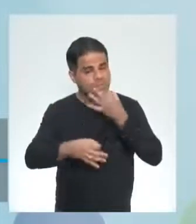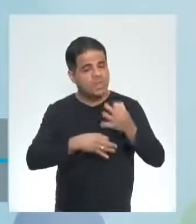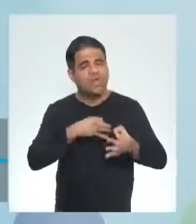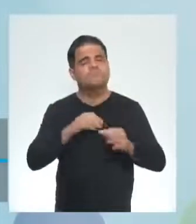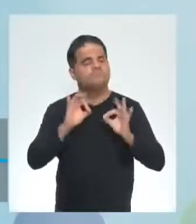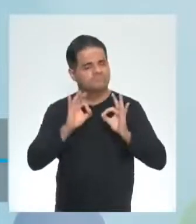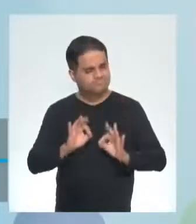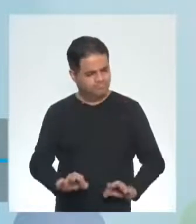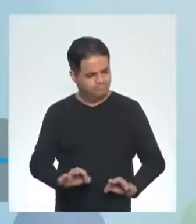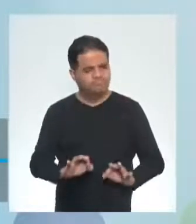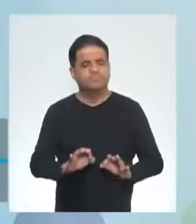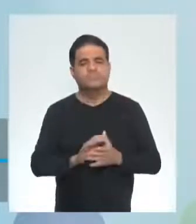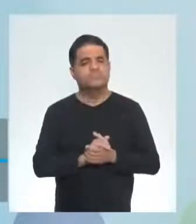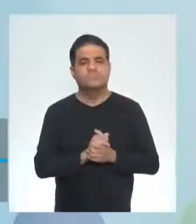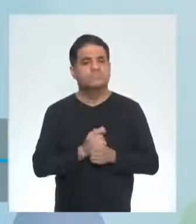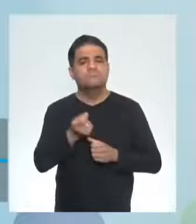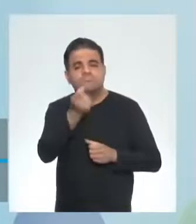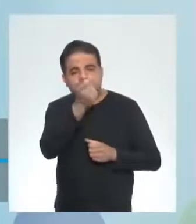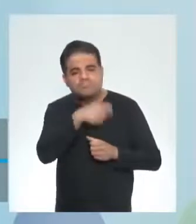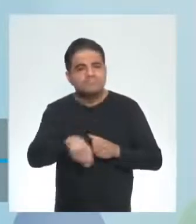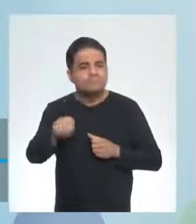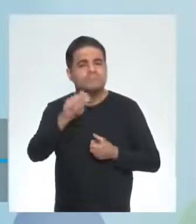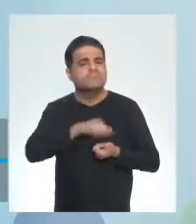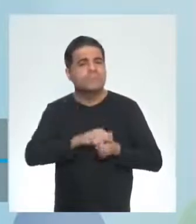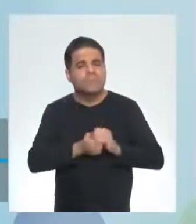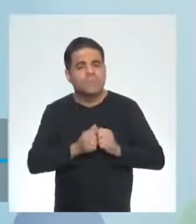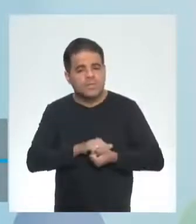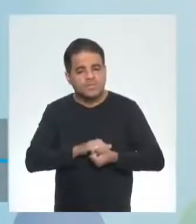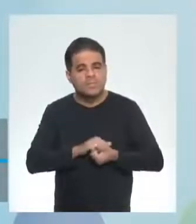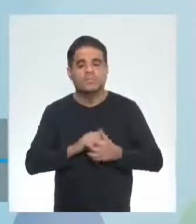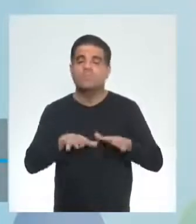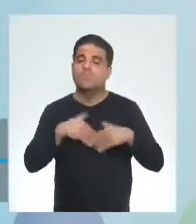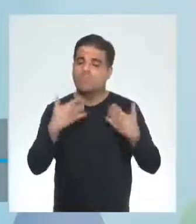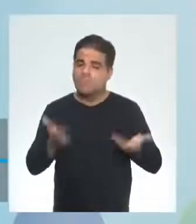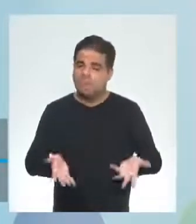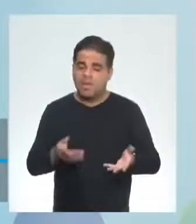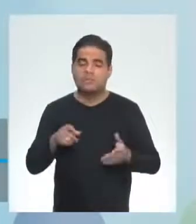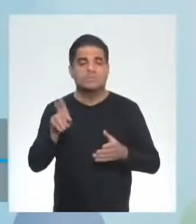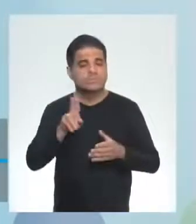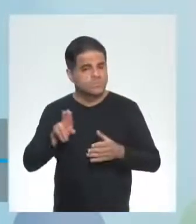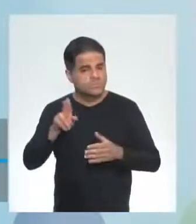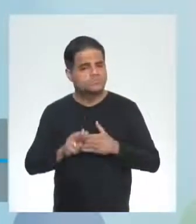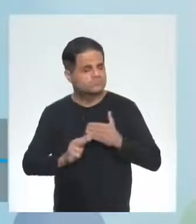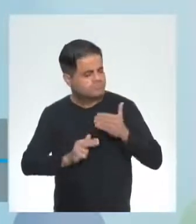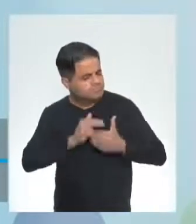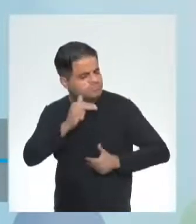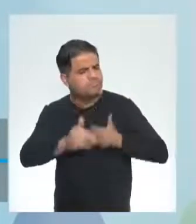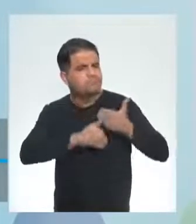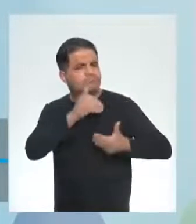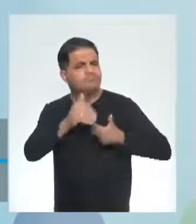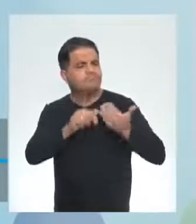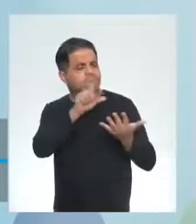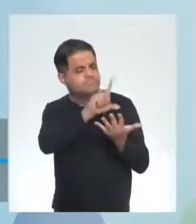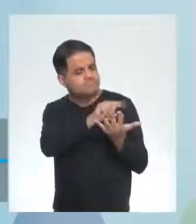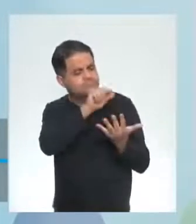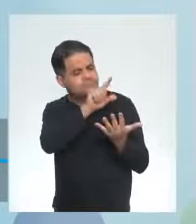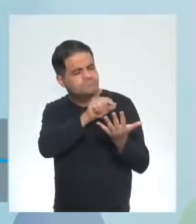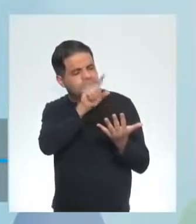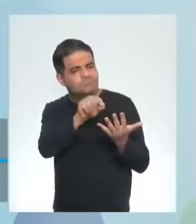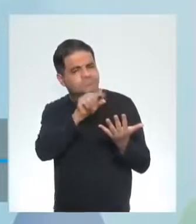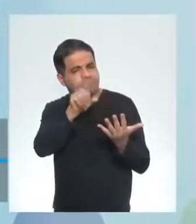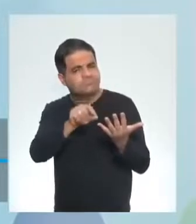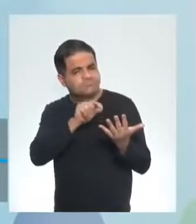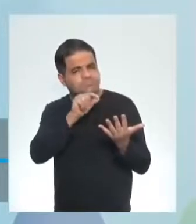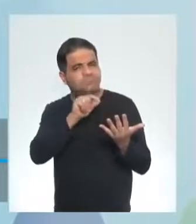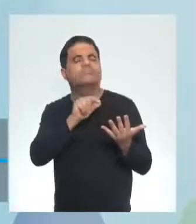isso mesmo, né? Não seria necessariamente uma adequação, mas seriam através aí dos processos de seleção e é mais ou